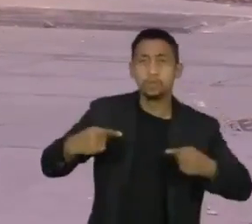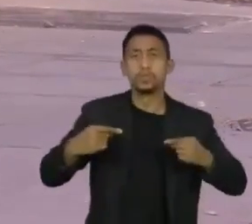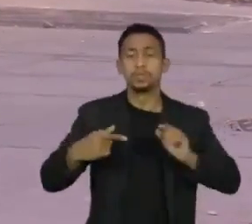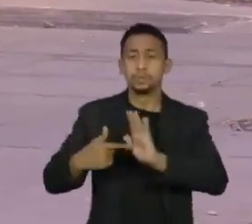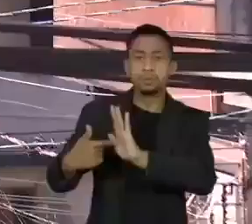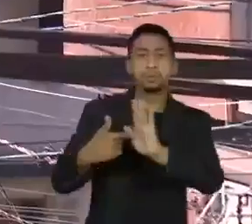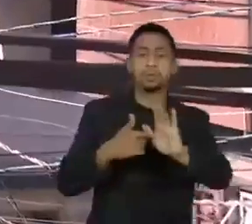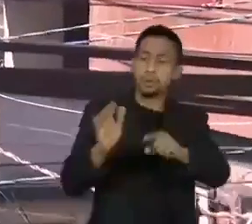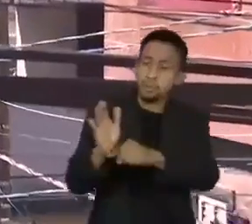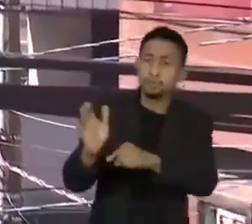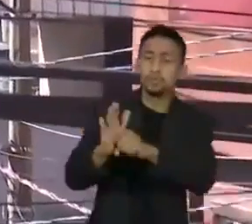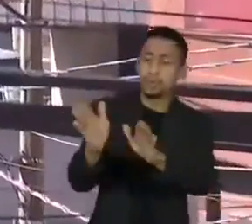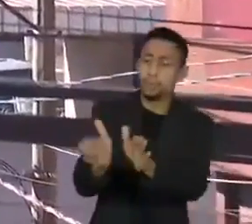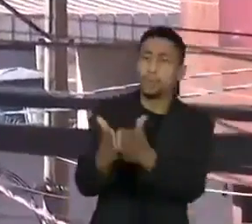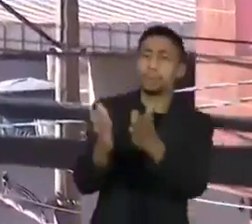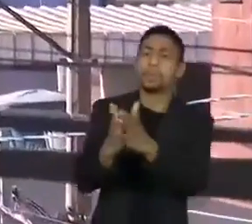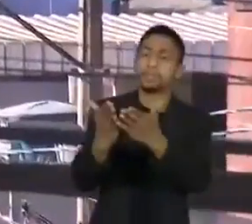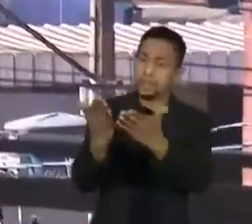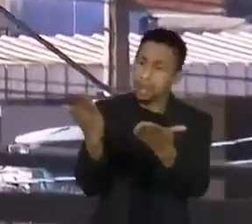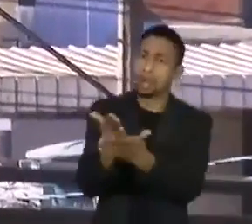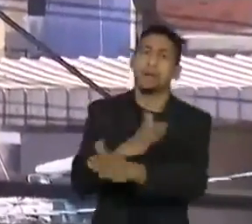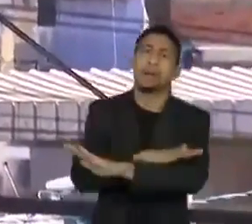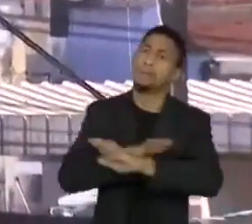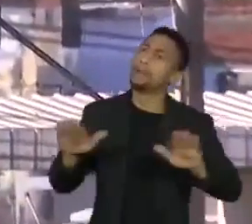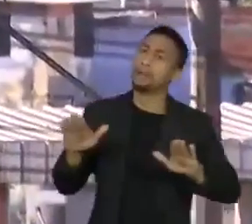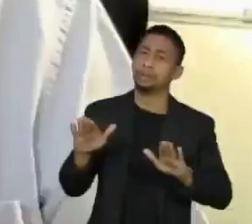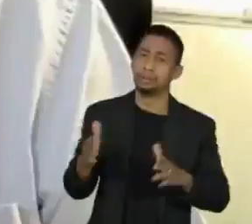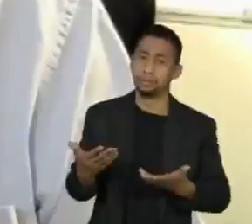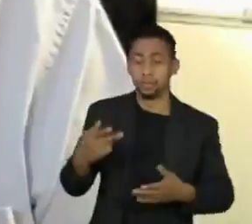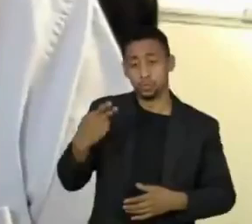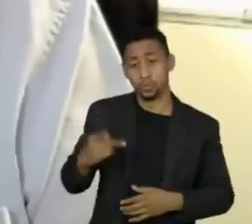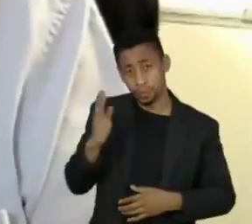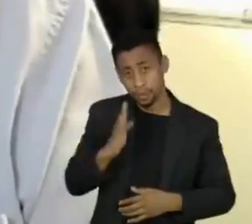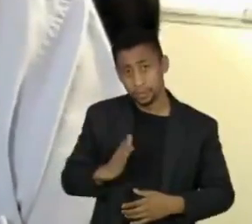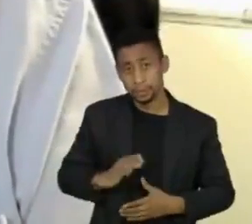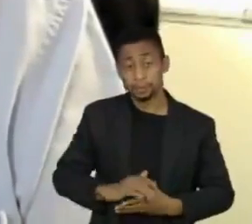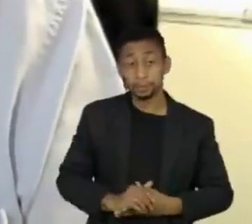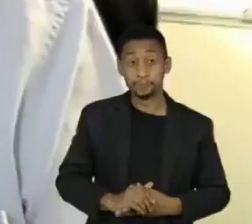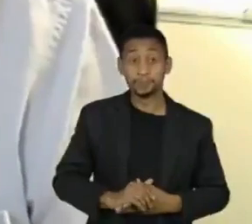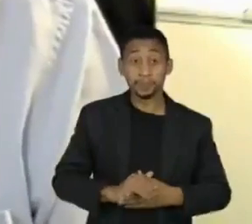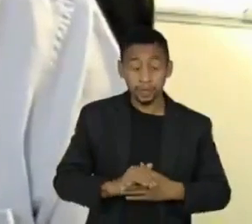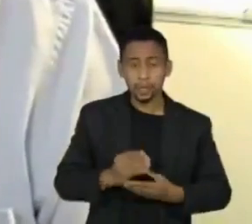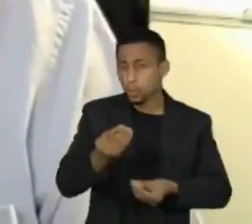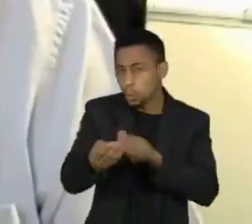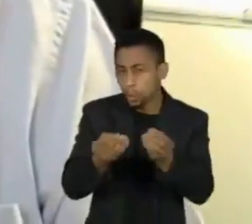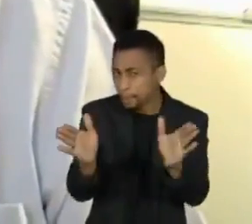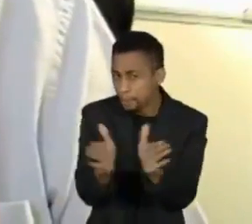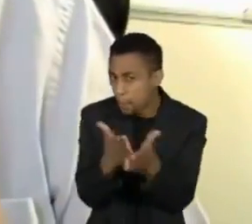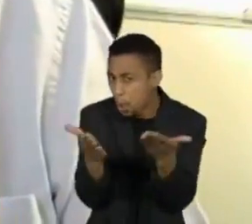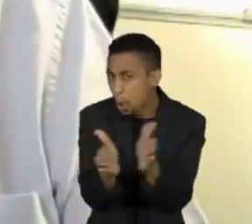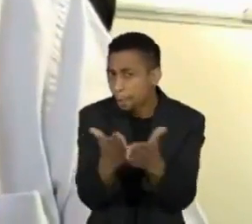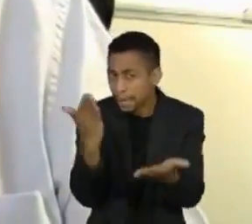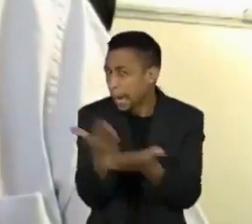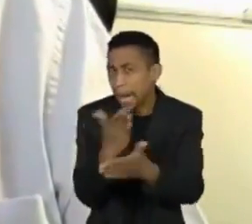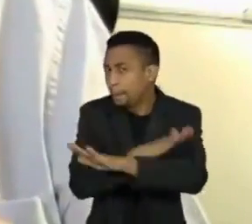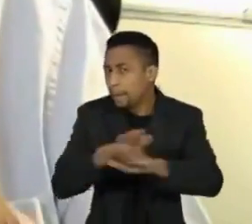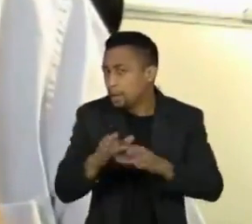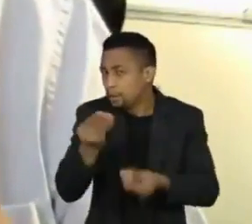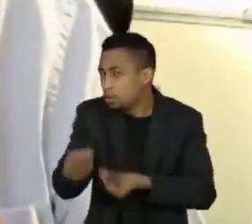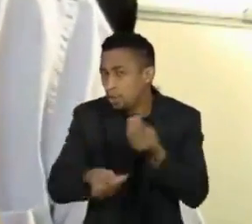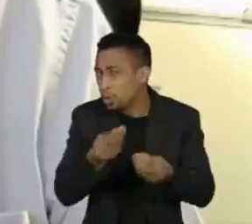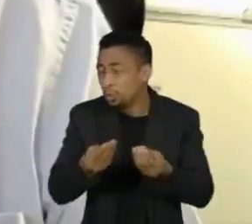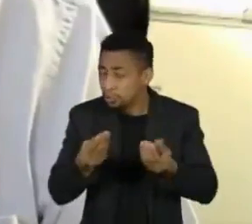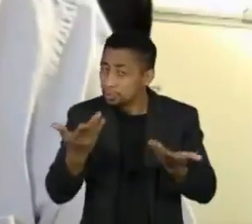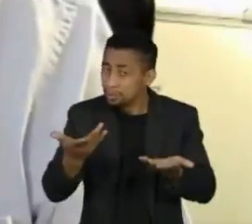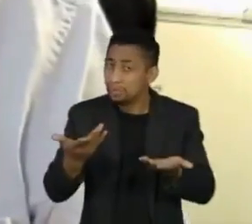para que a pobreza comece a deixar de ser normal no Brasil. Você tirar as pessoas da pobreza custa